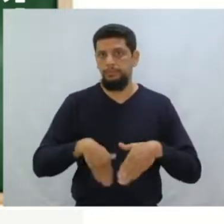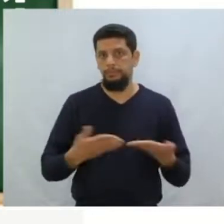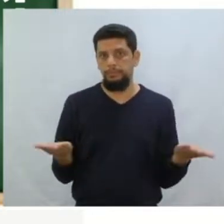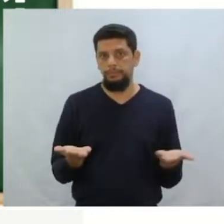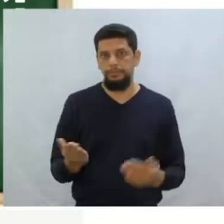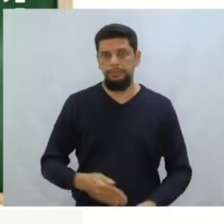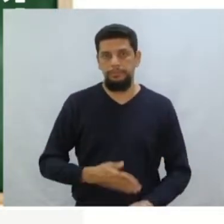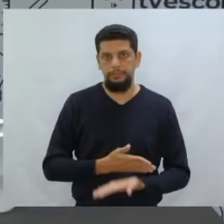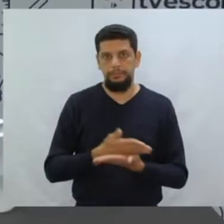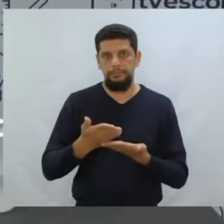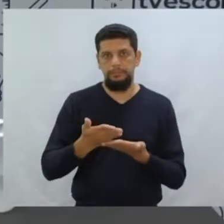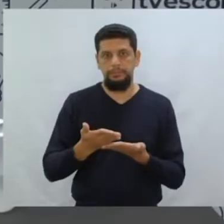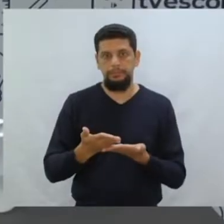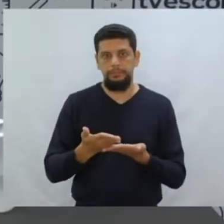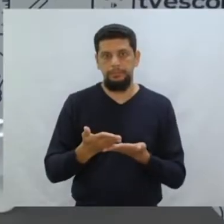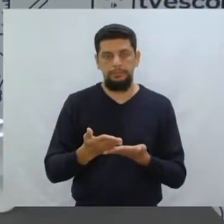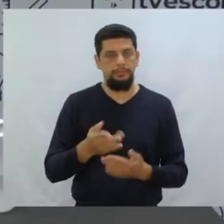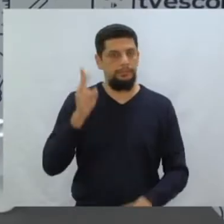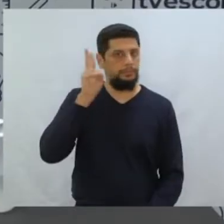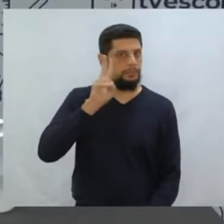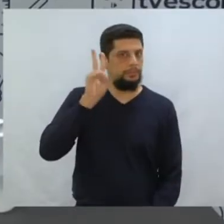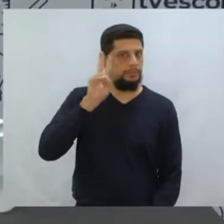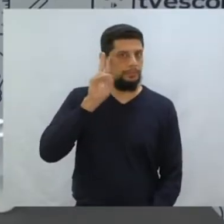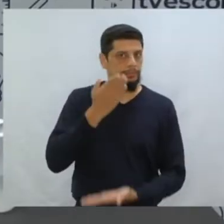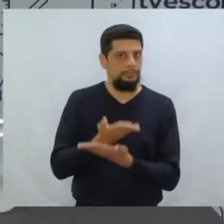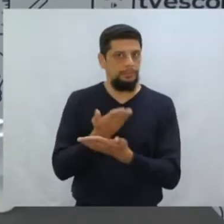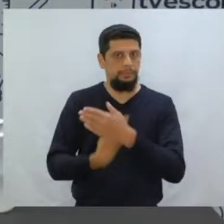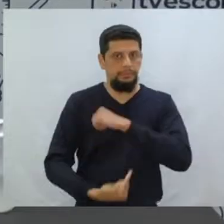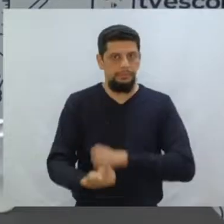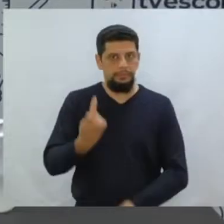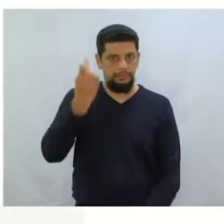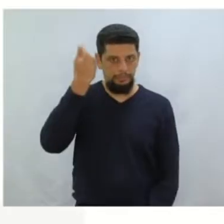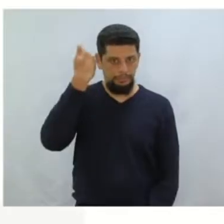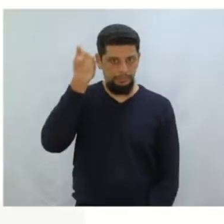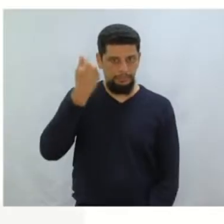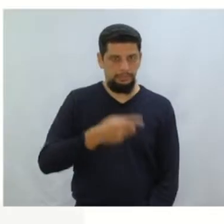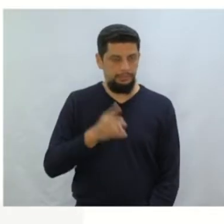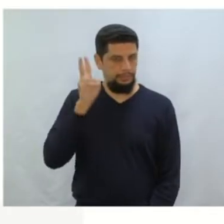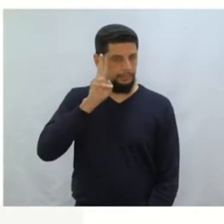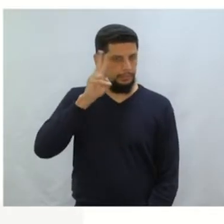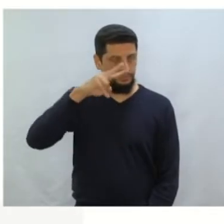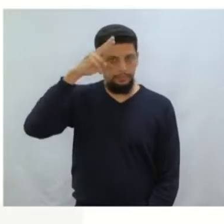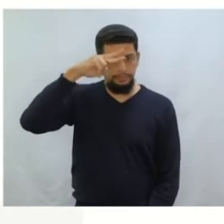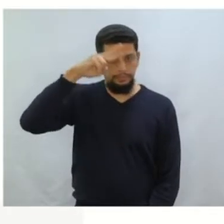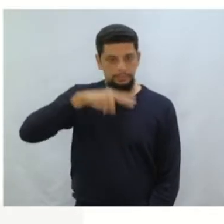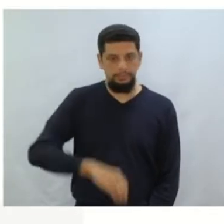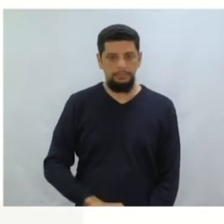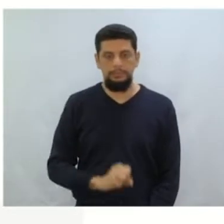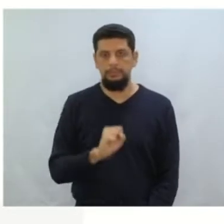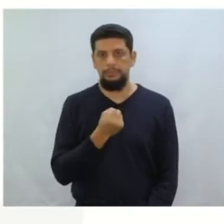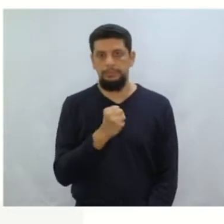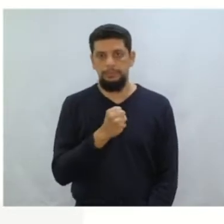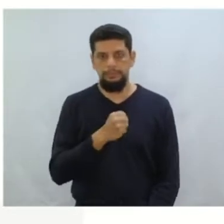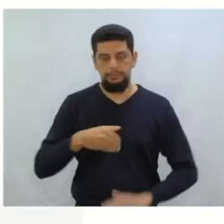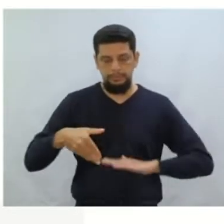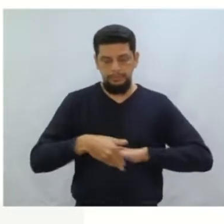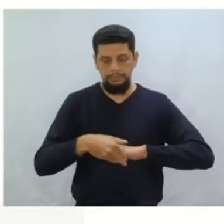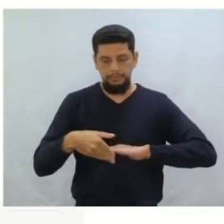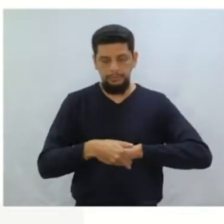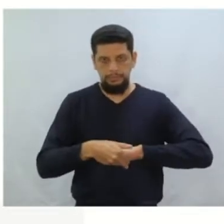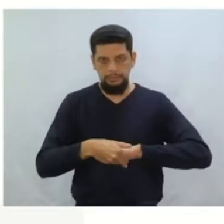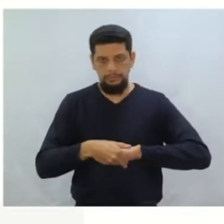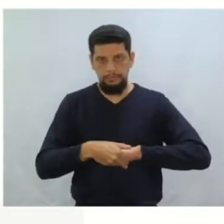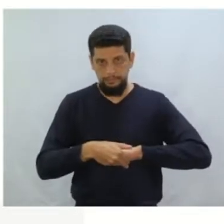aula. Então, vamos iniciar relembrando. Vocês lembram da história 8 pares